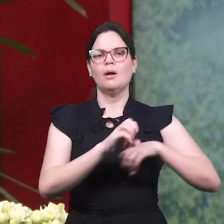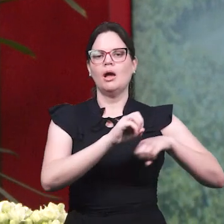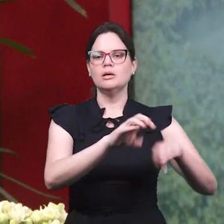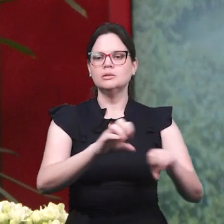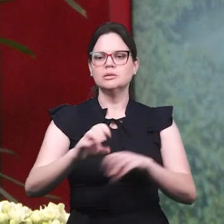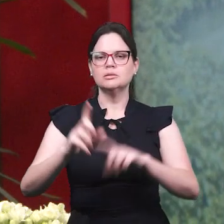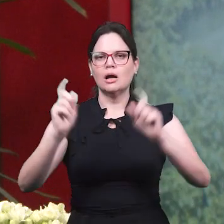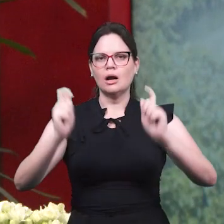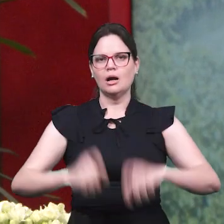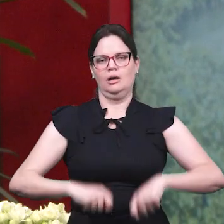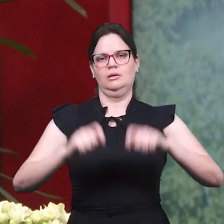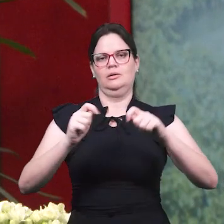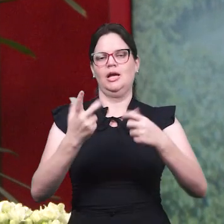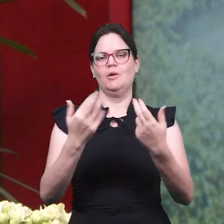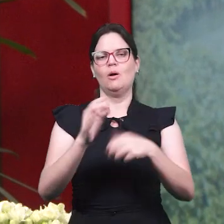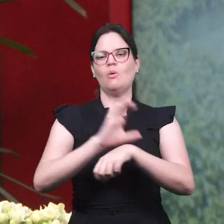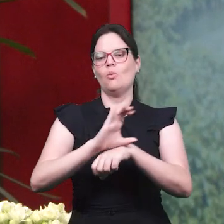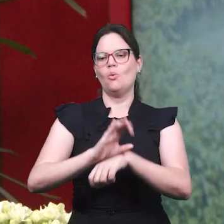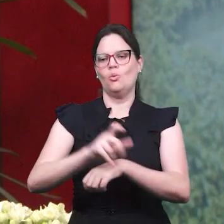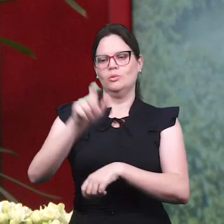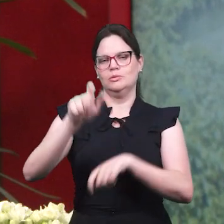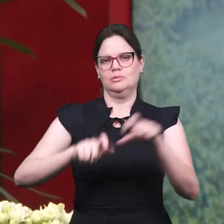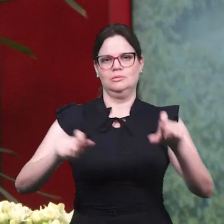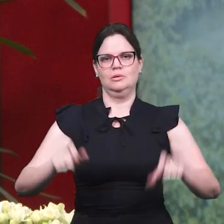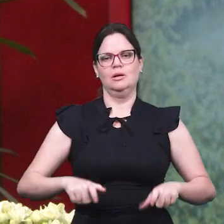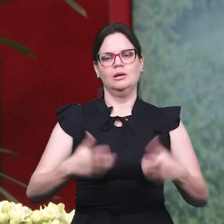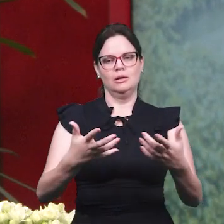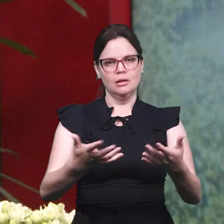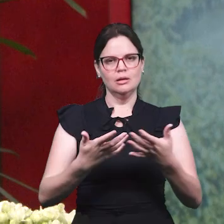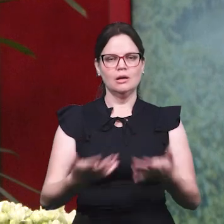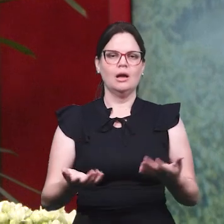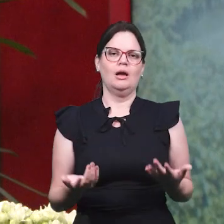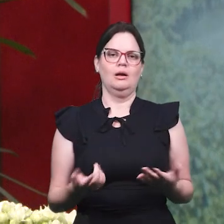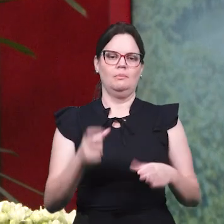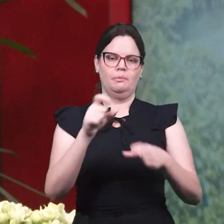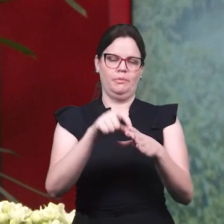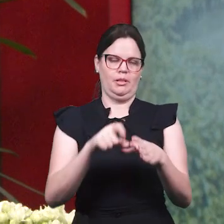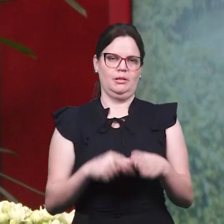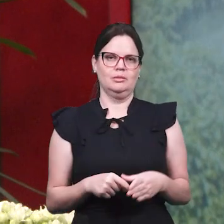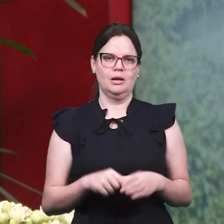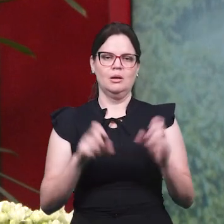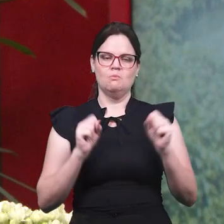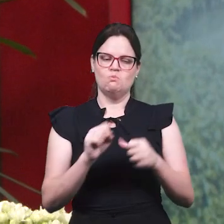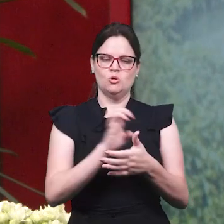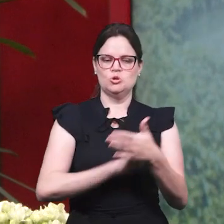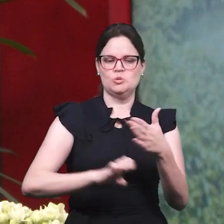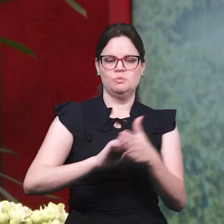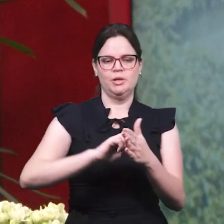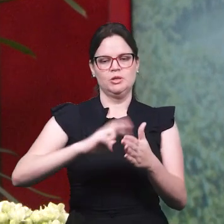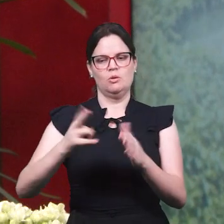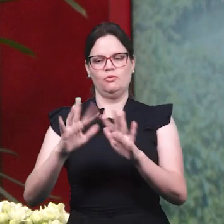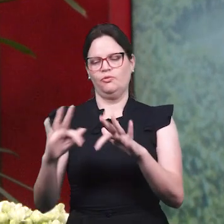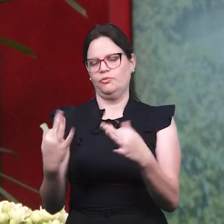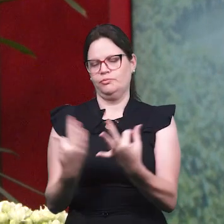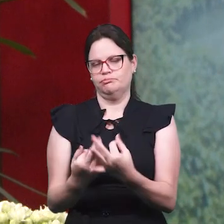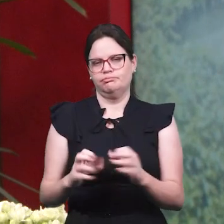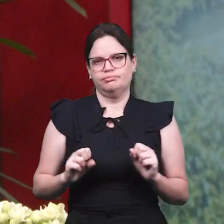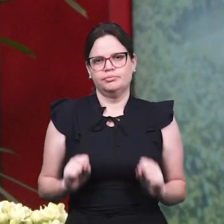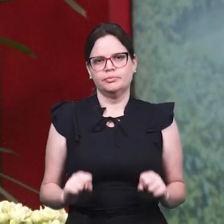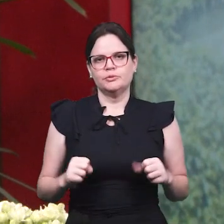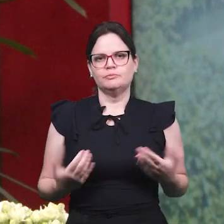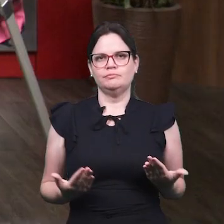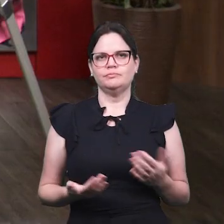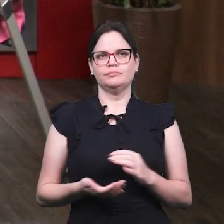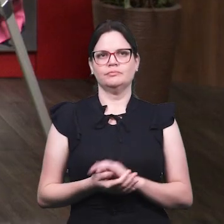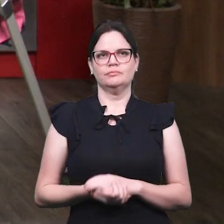para capacitação do pequeno agricultor e da agricultura familiar. Né? Os pequenos agricultores e